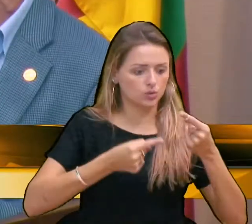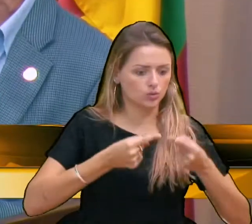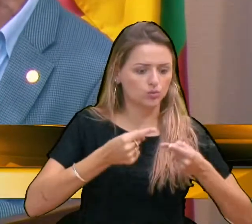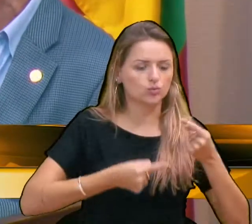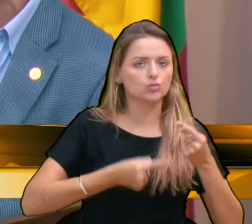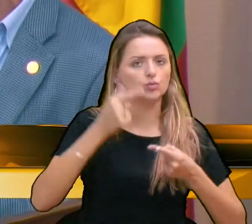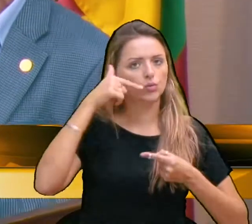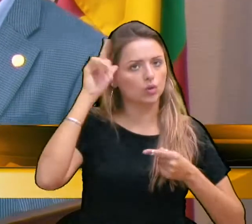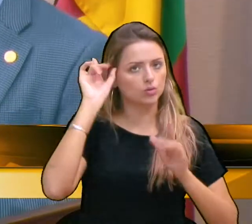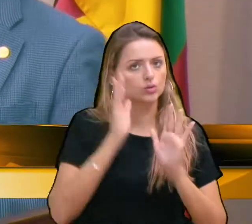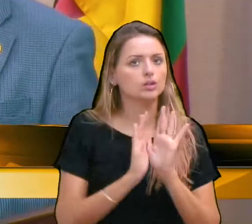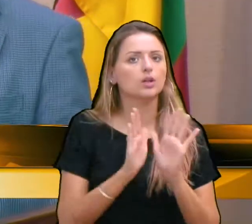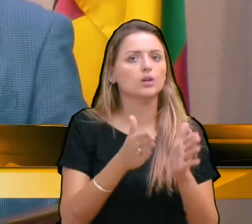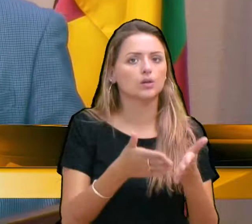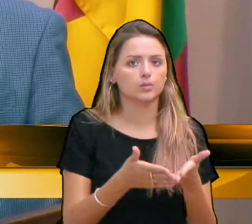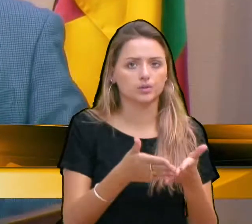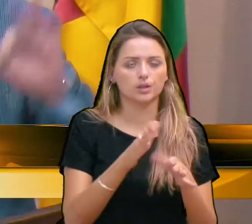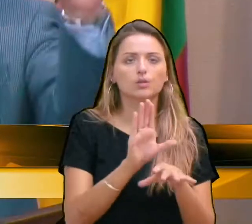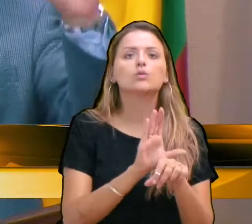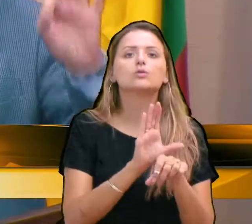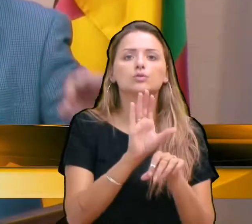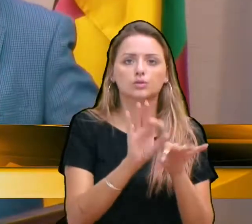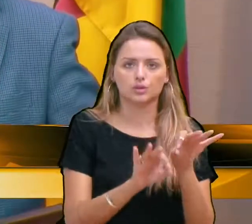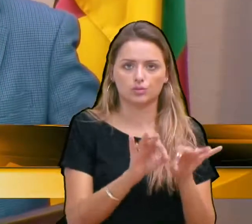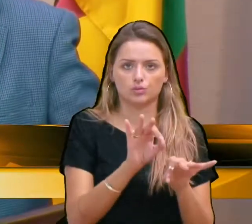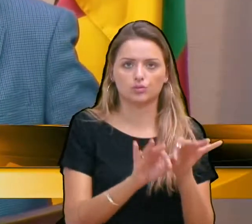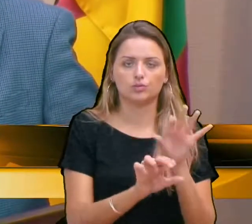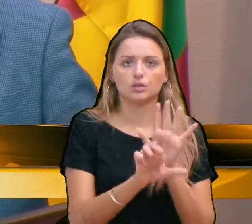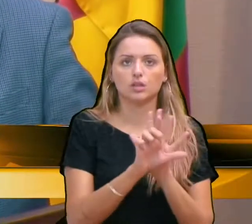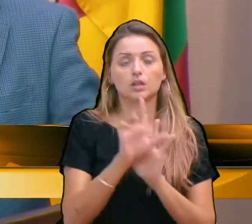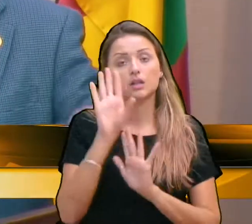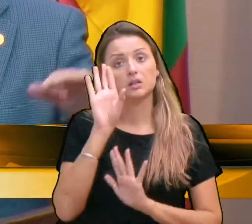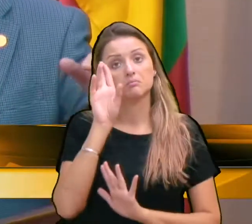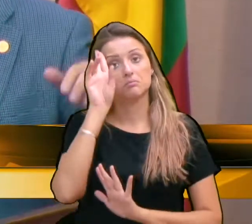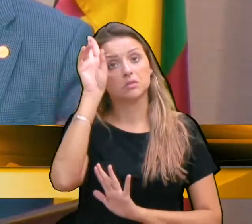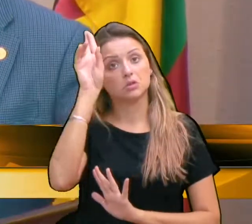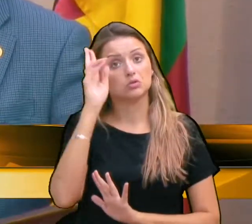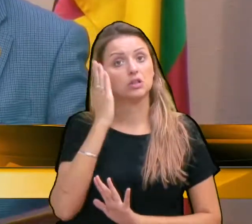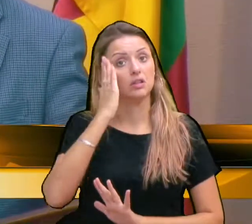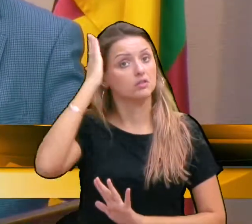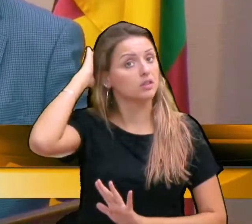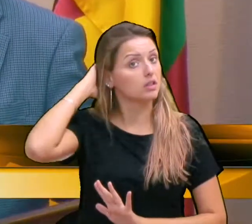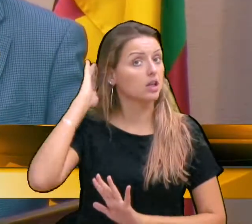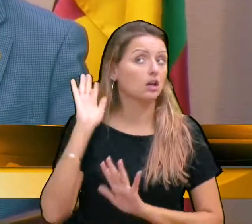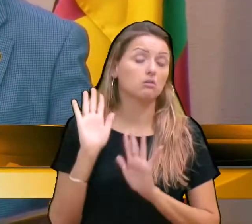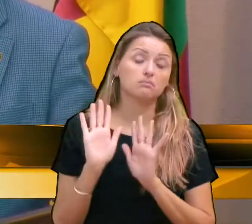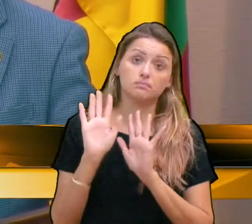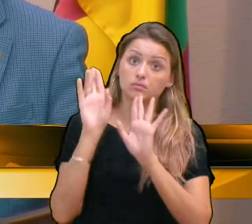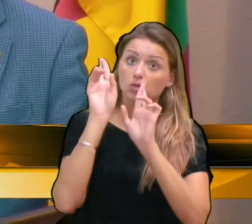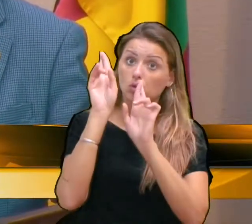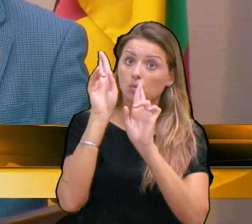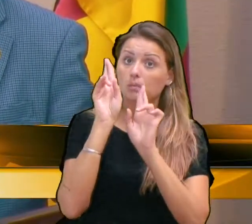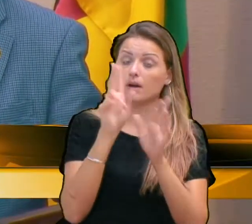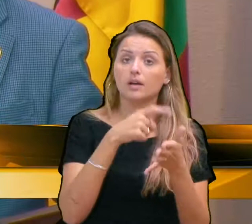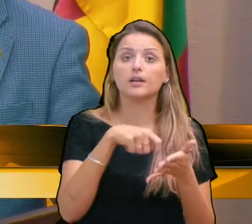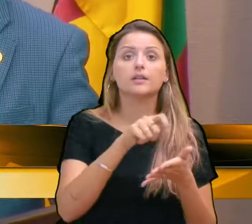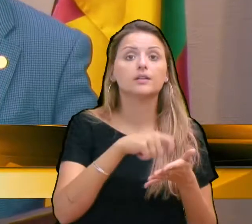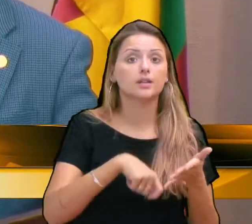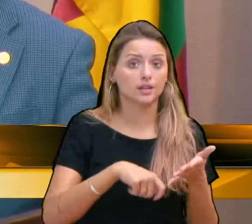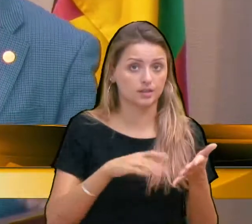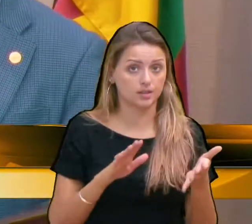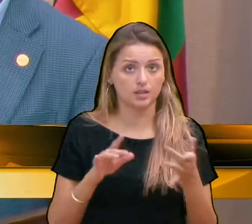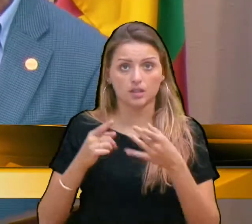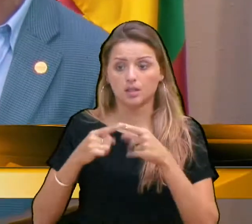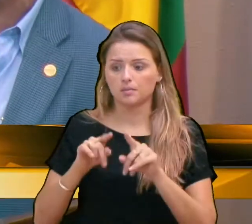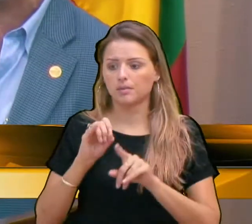na Comissão de Constituição e Justiça, que talvez o prefeito venha a vetar. Mas se o